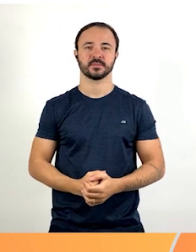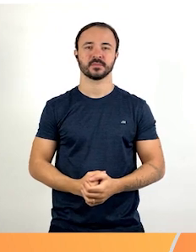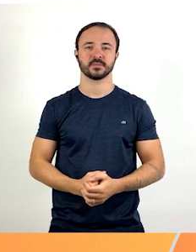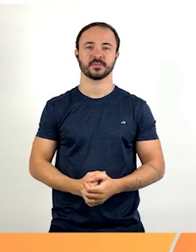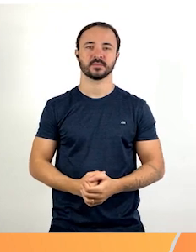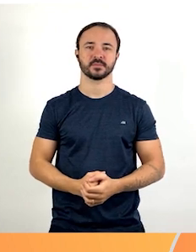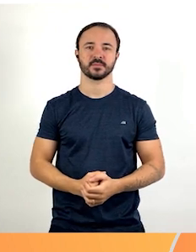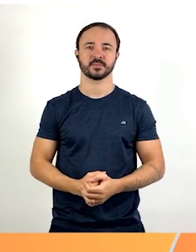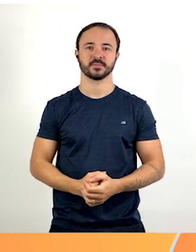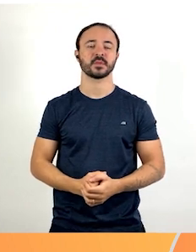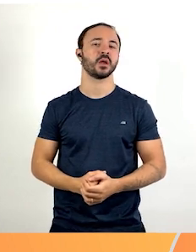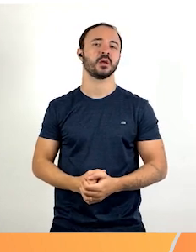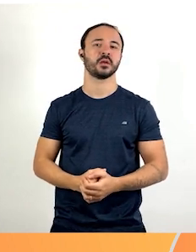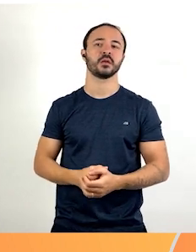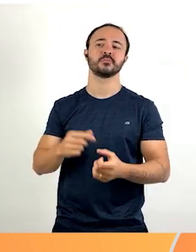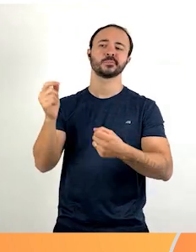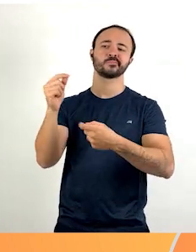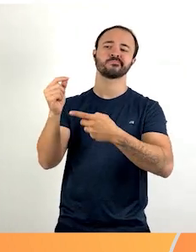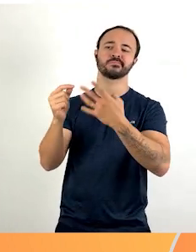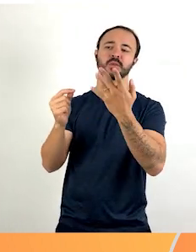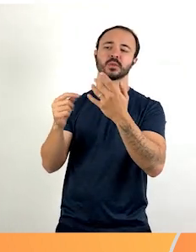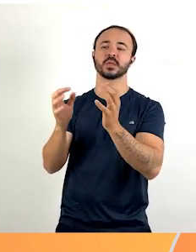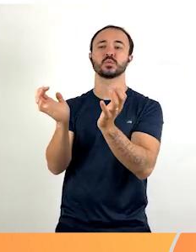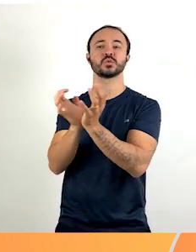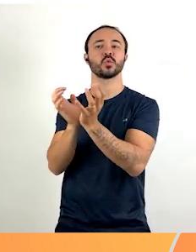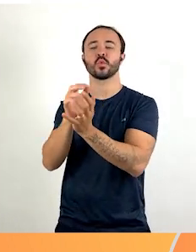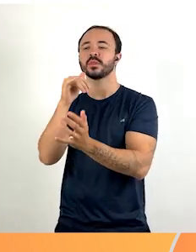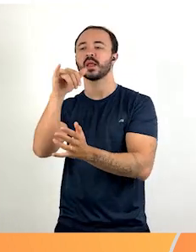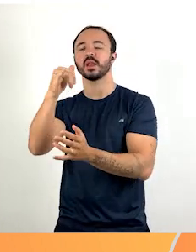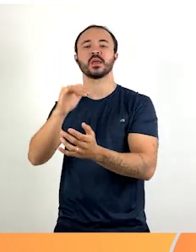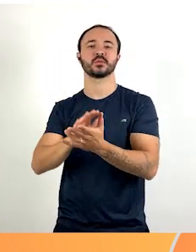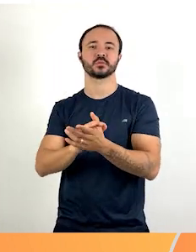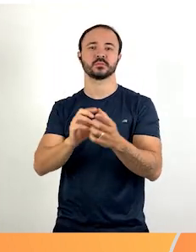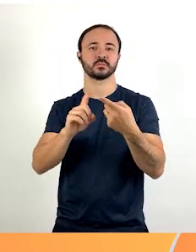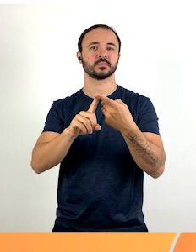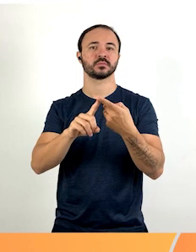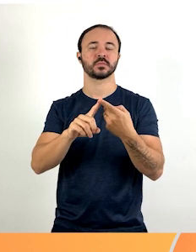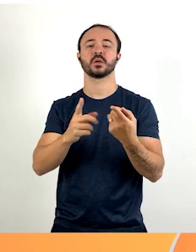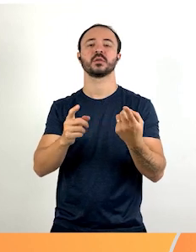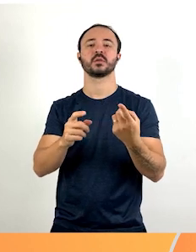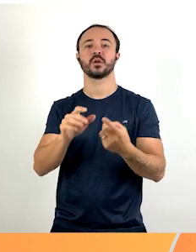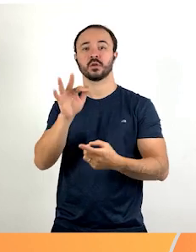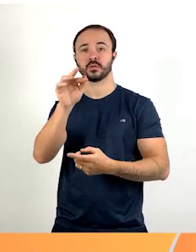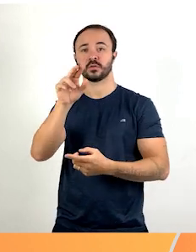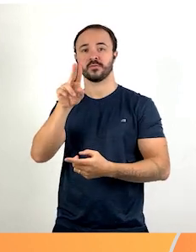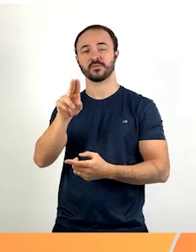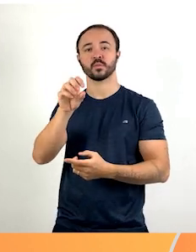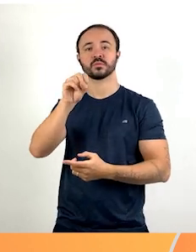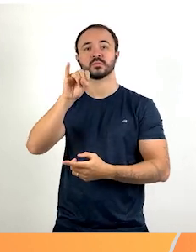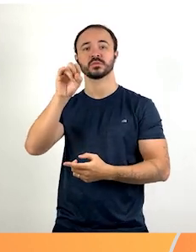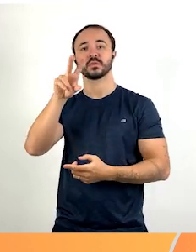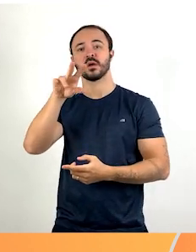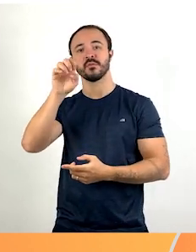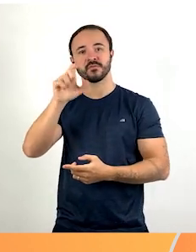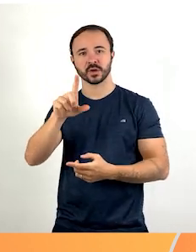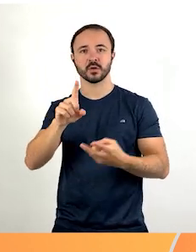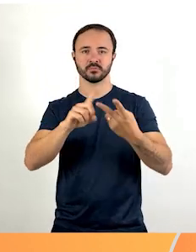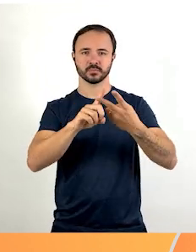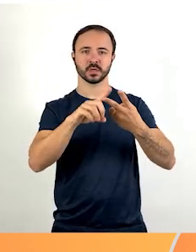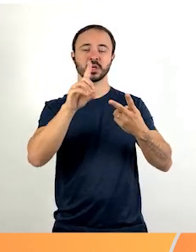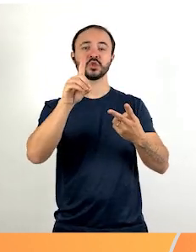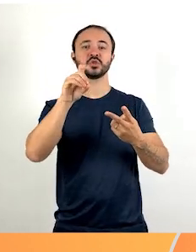Elementos de um circuito elétrico. Aqui nós temos os fusíveis e disjuntores. Fusíveis e disjuntores estão relacionados à